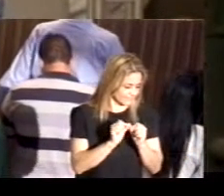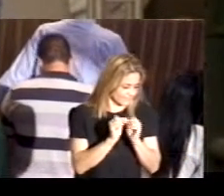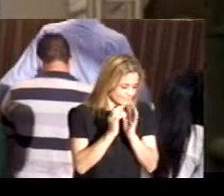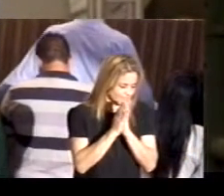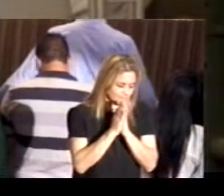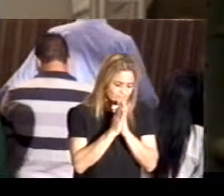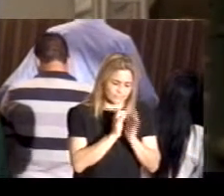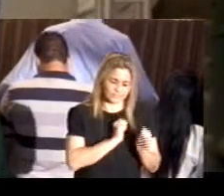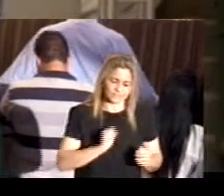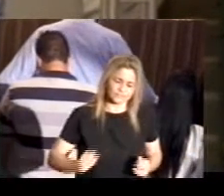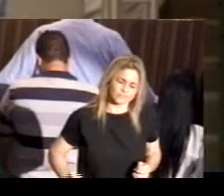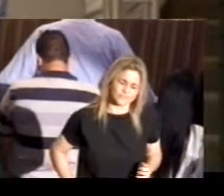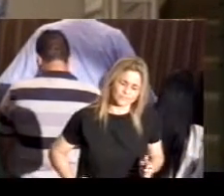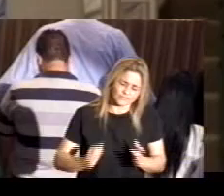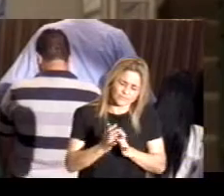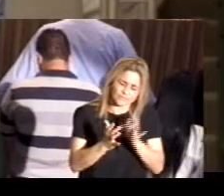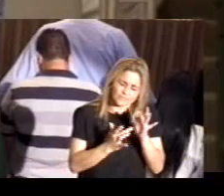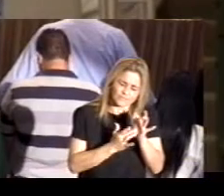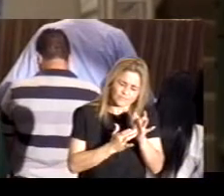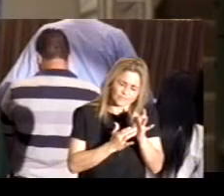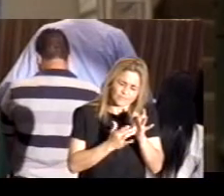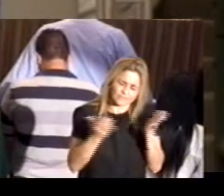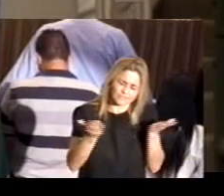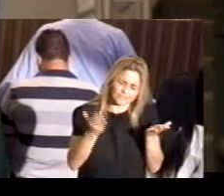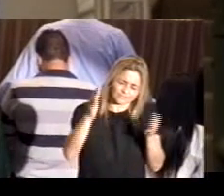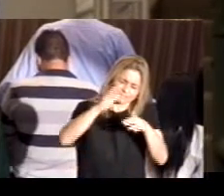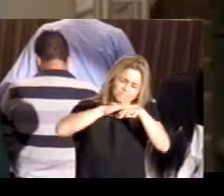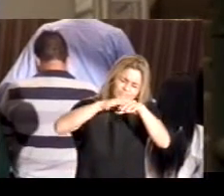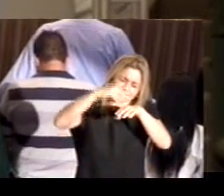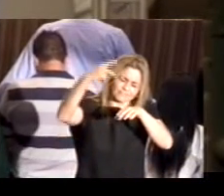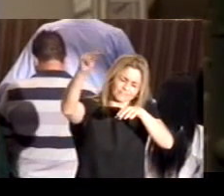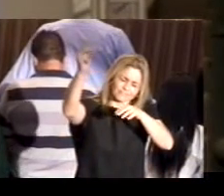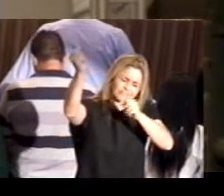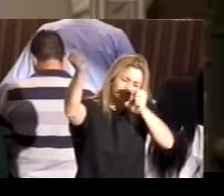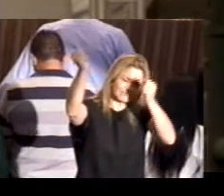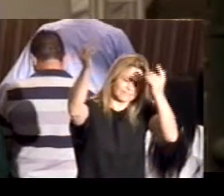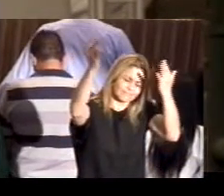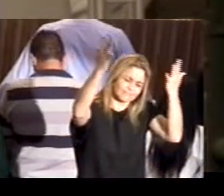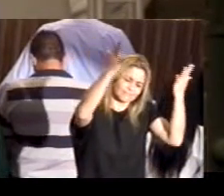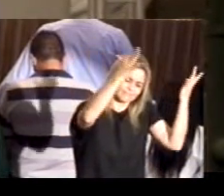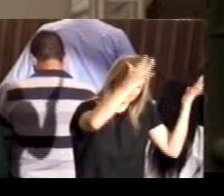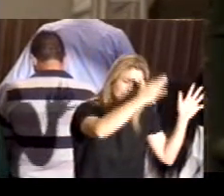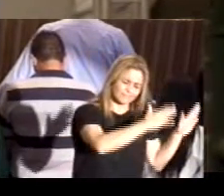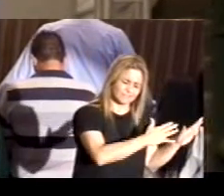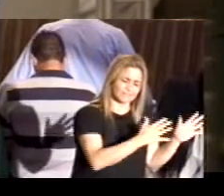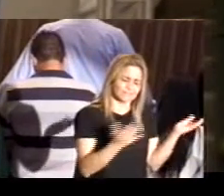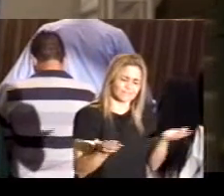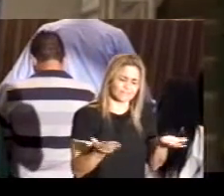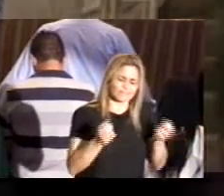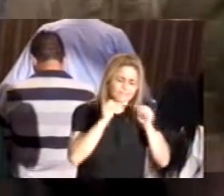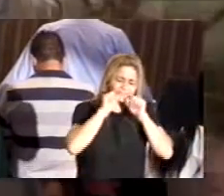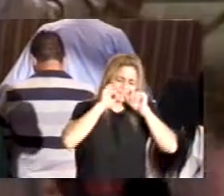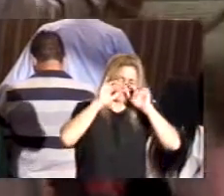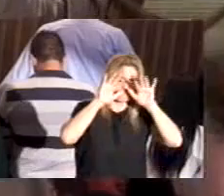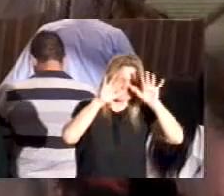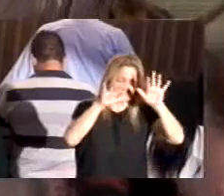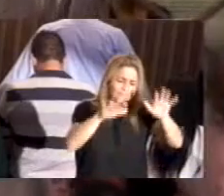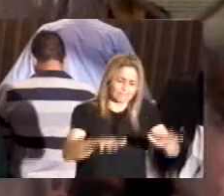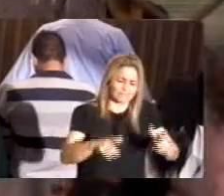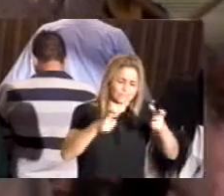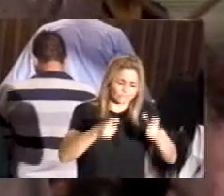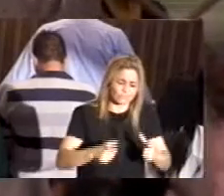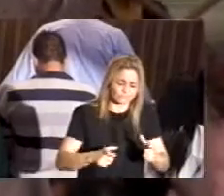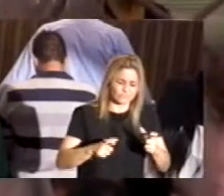Senhor Jesus, estende a tua mão de graça agora. Nós vamos sair esse lugar é um lugar tão precioso